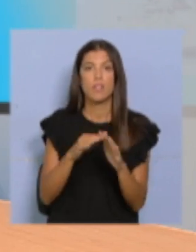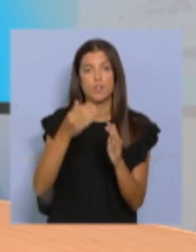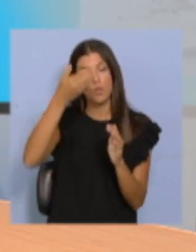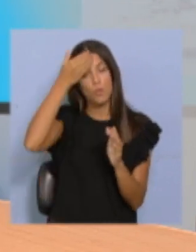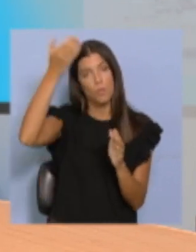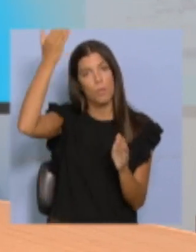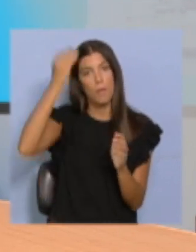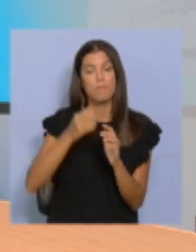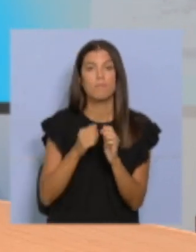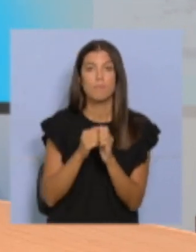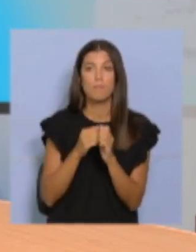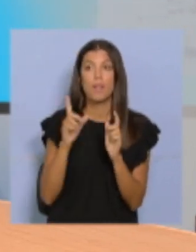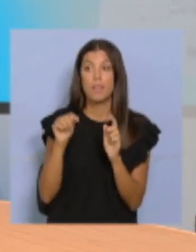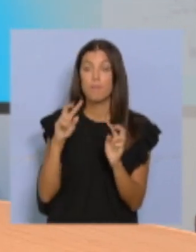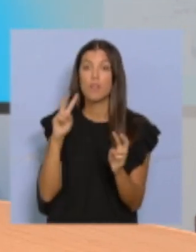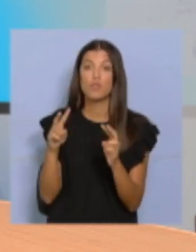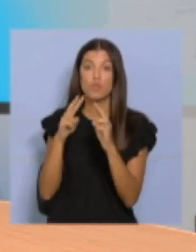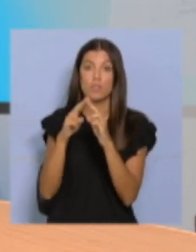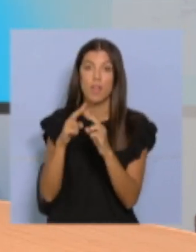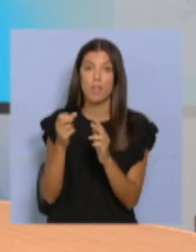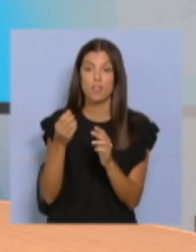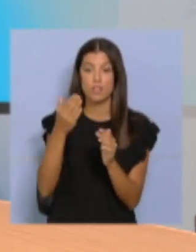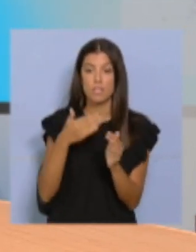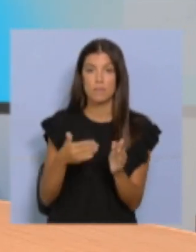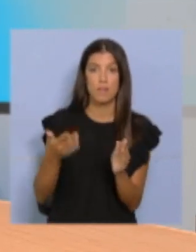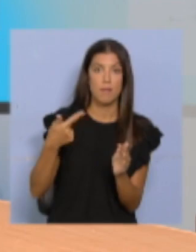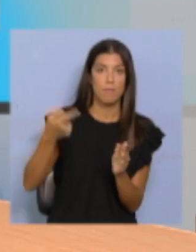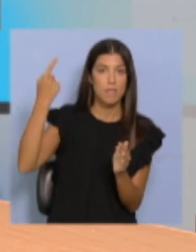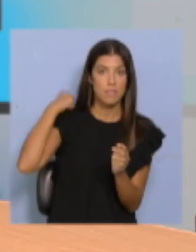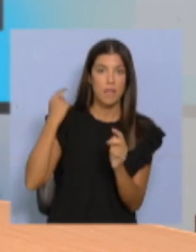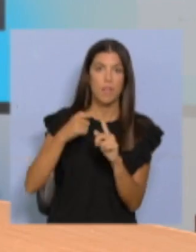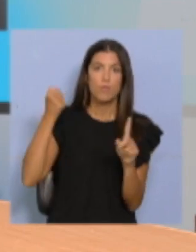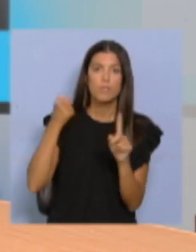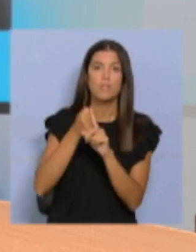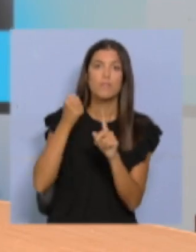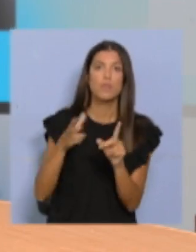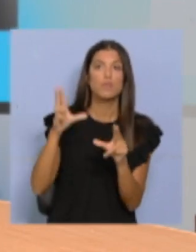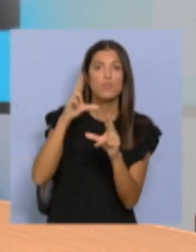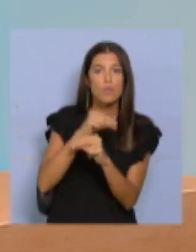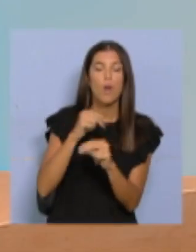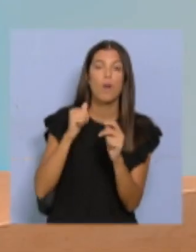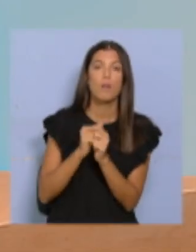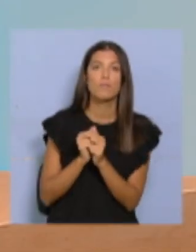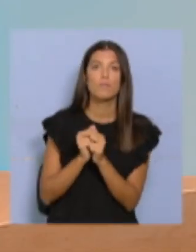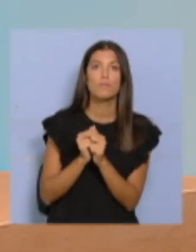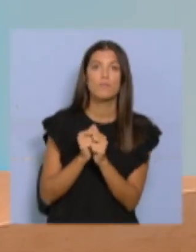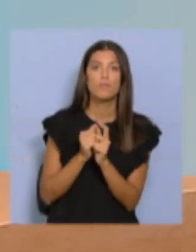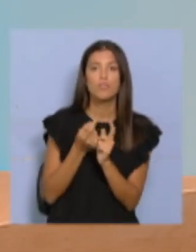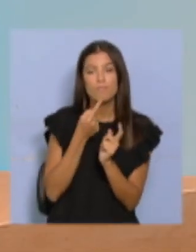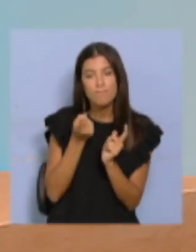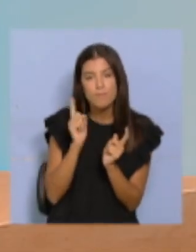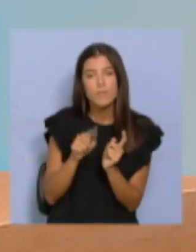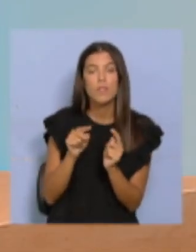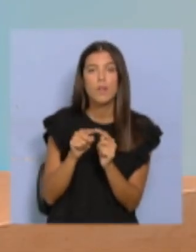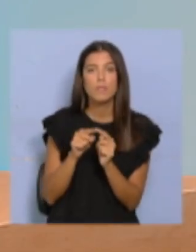também as jornadas que decorreram na semana passada, com desafios novos, ou melhor, reafirmados do Papa Francisco também para